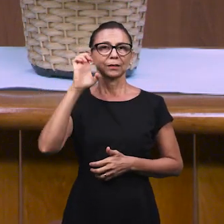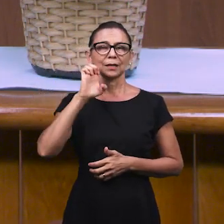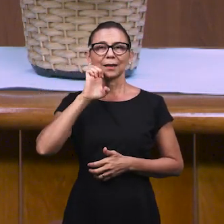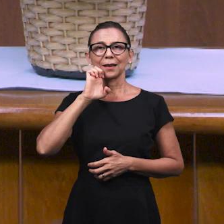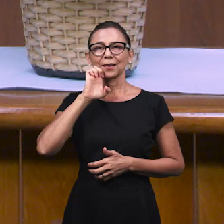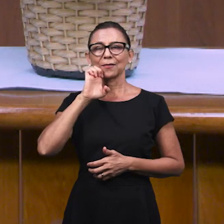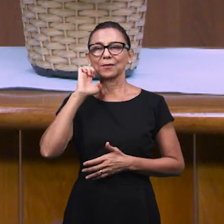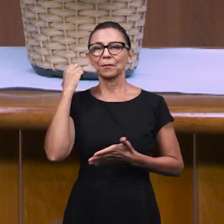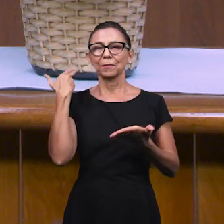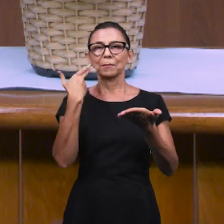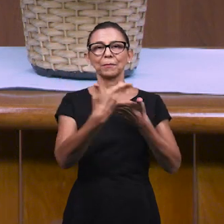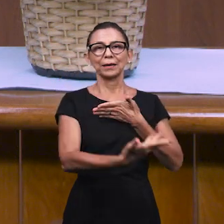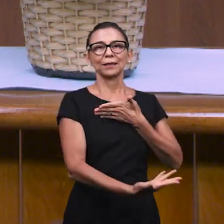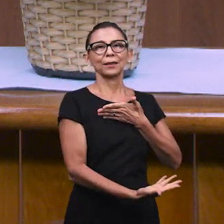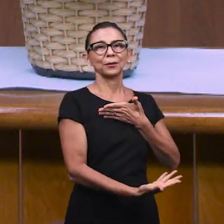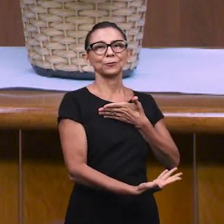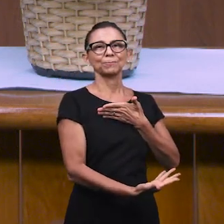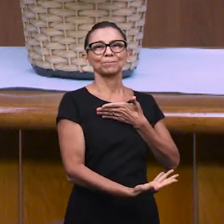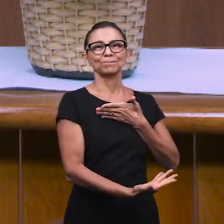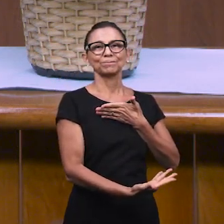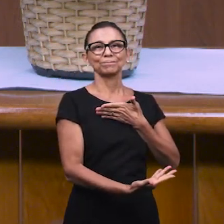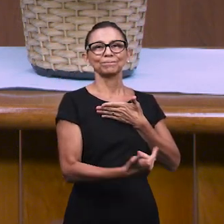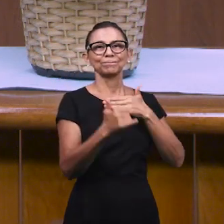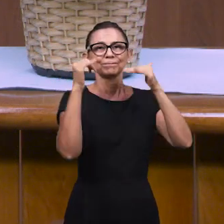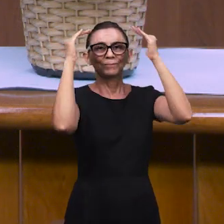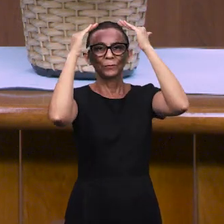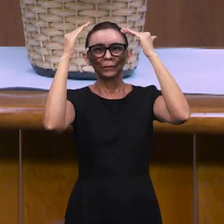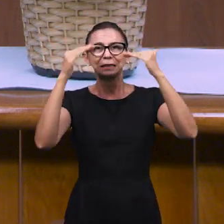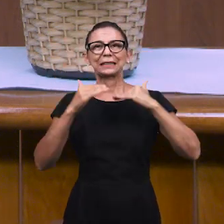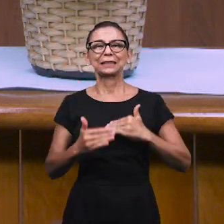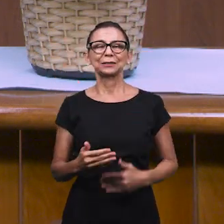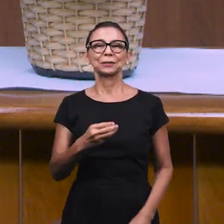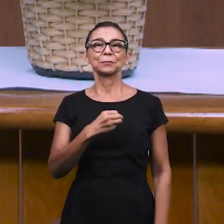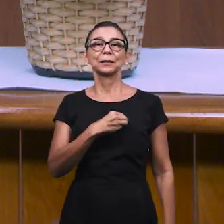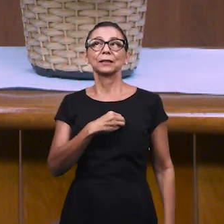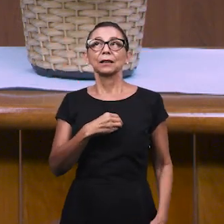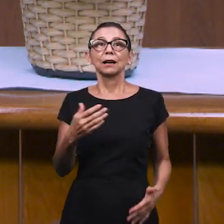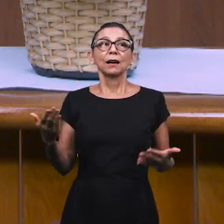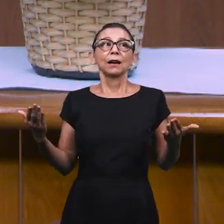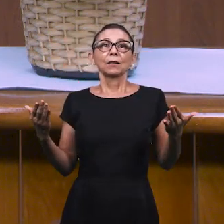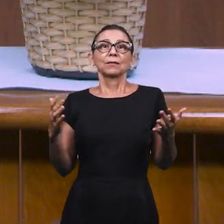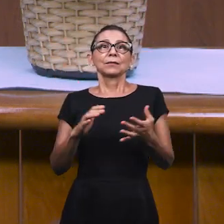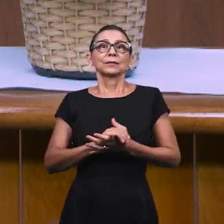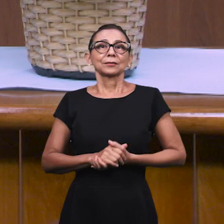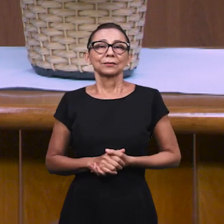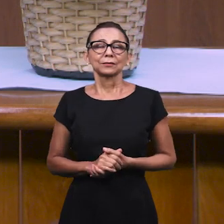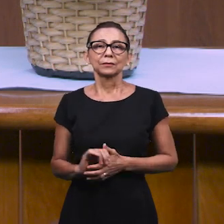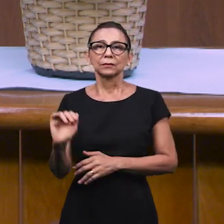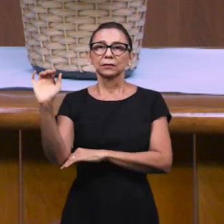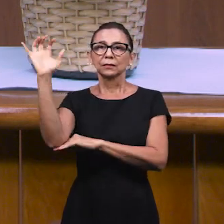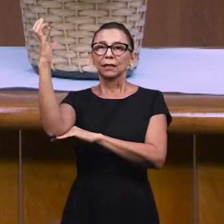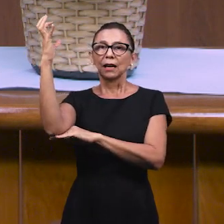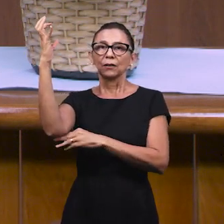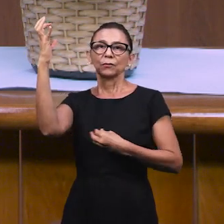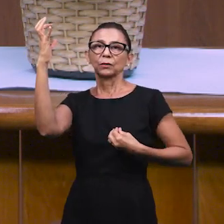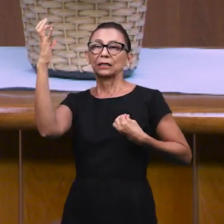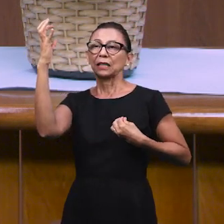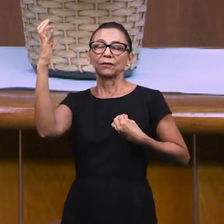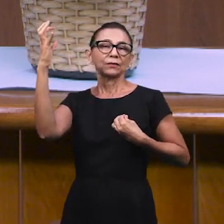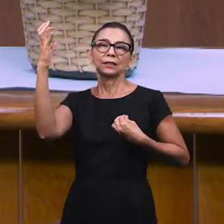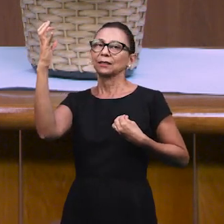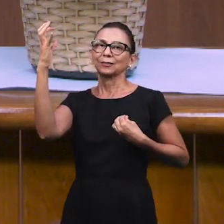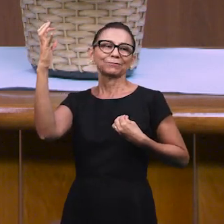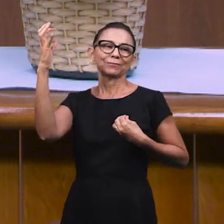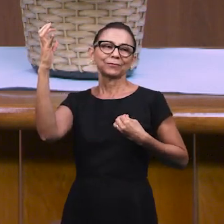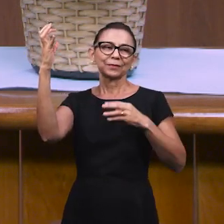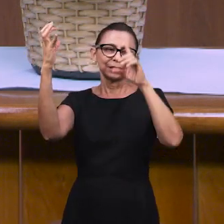do projeto de Deus, ele entrou no seu próprio projeto de desobediência, do pecado, e agora está dizendo assim: ó, a árvore da vida, você não entra nessa